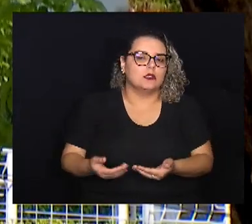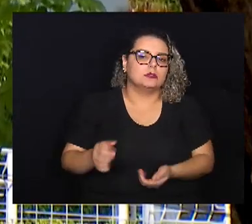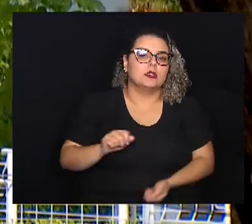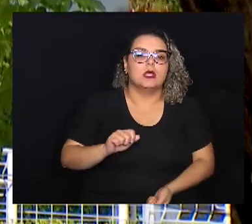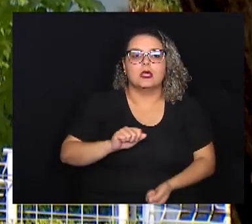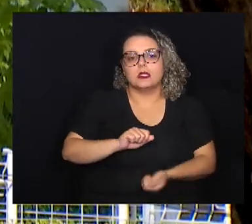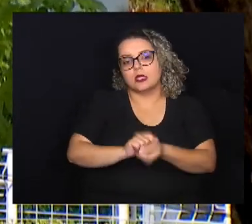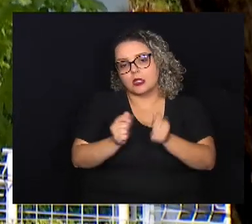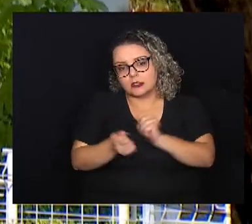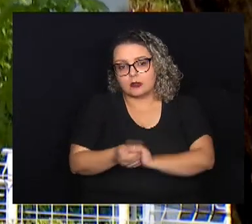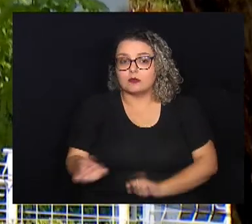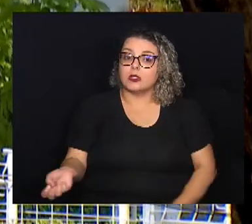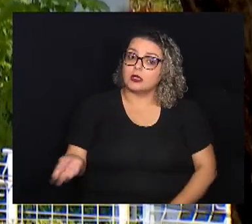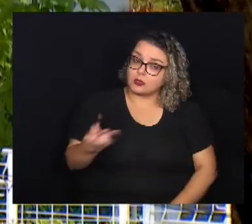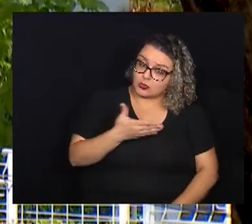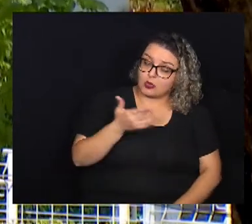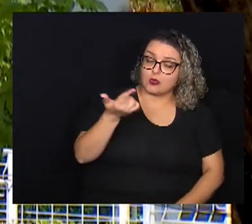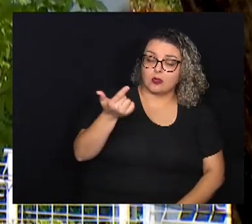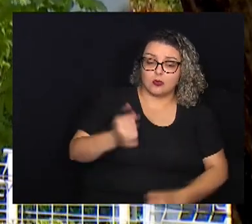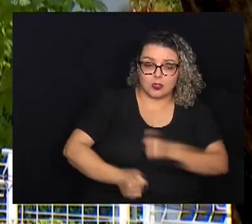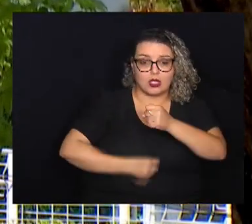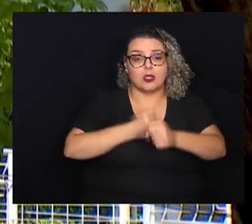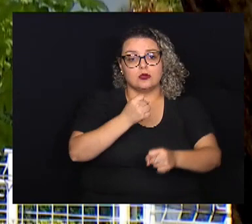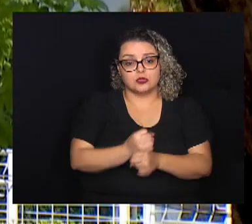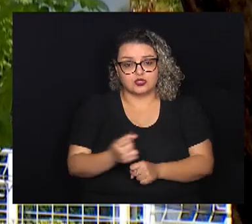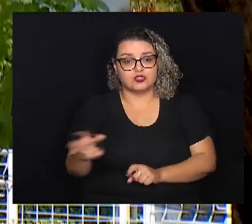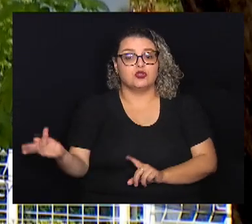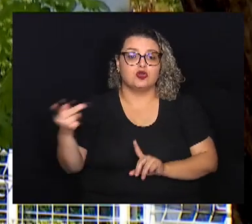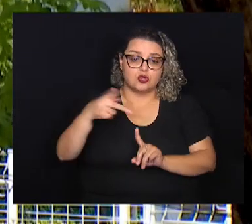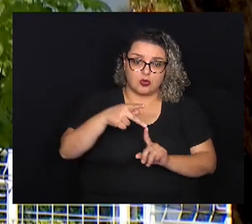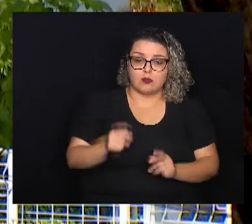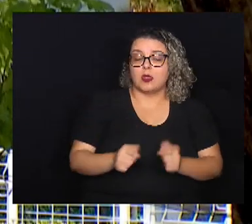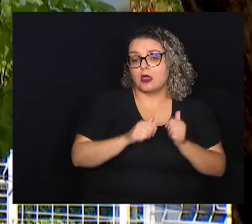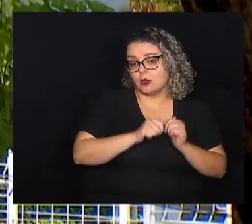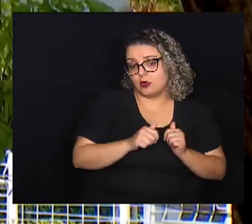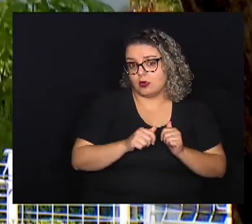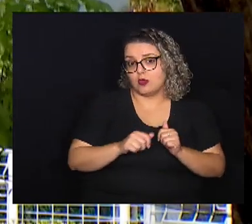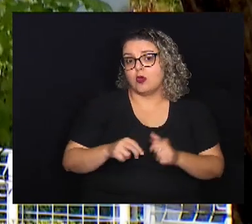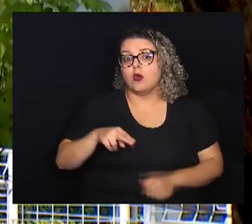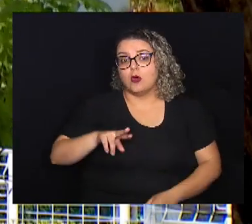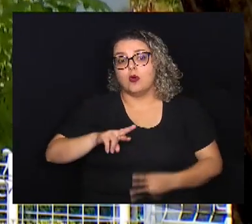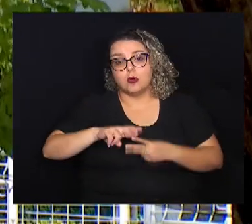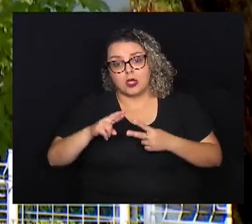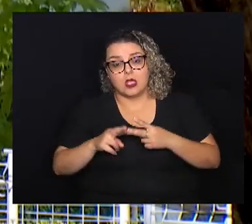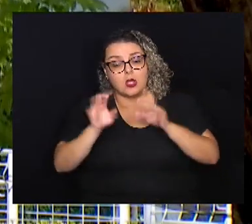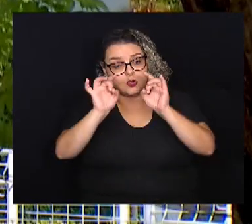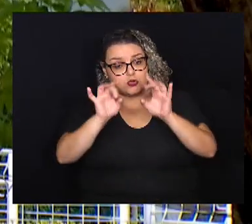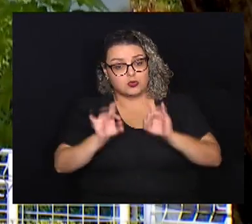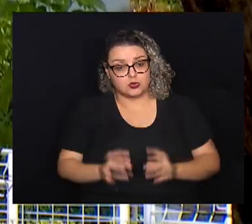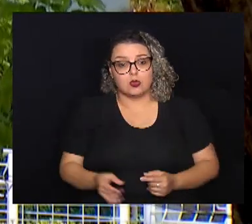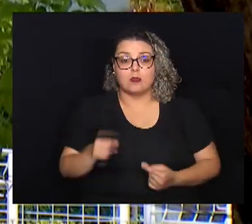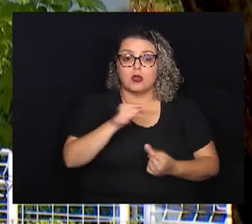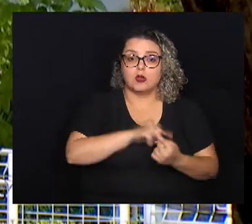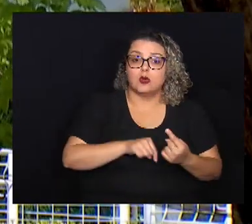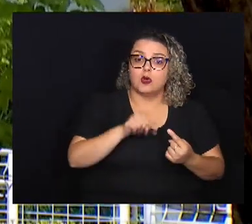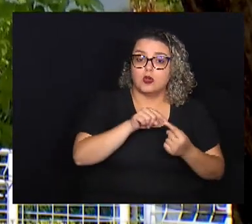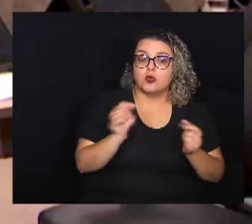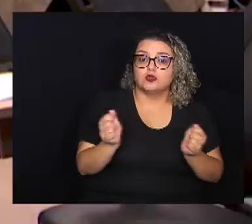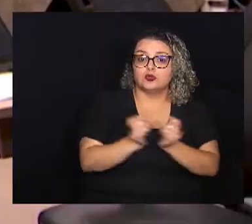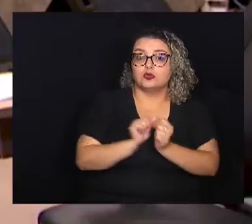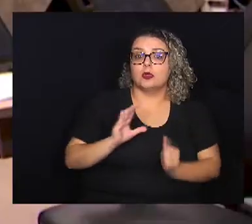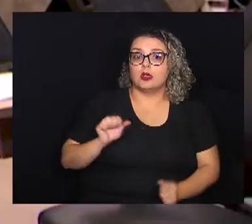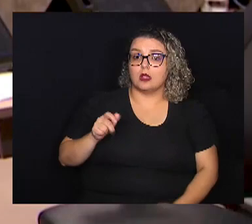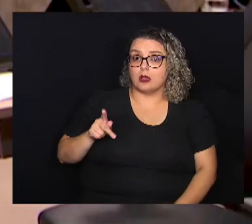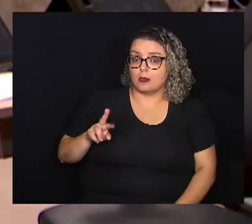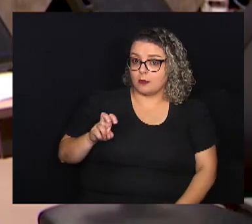anuais de benefícios previdenciários ou em recursos específicos para esse fim junto ao Campreve